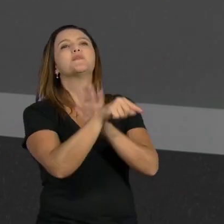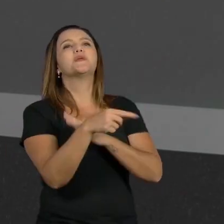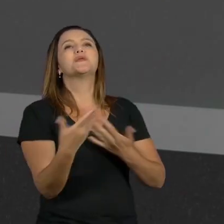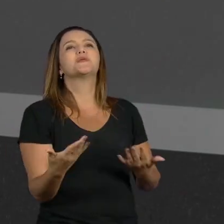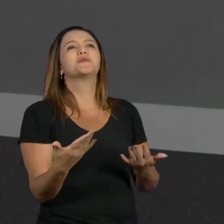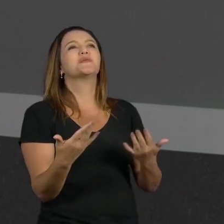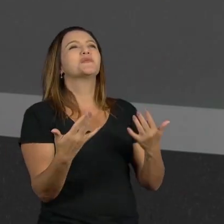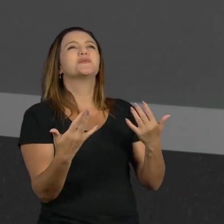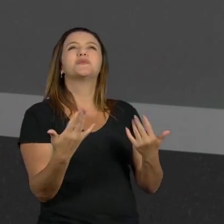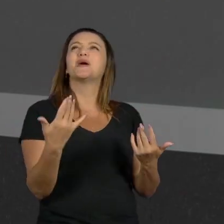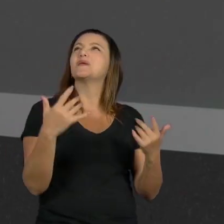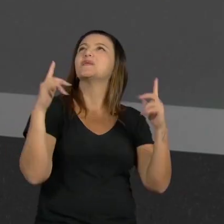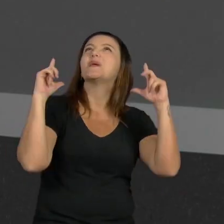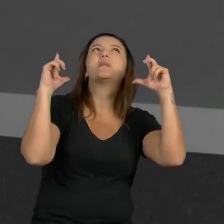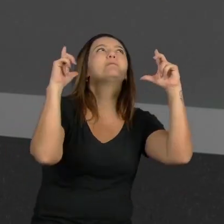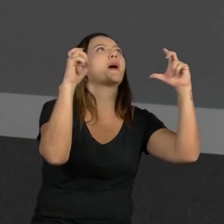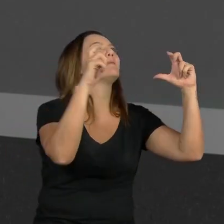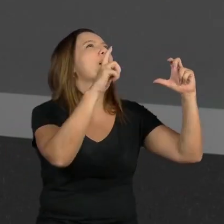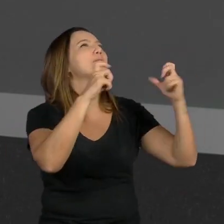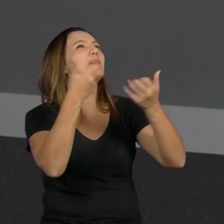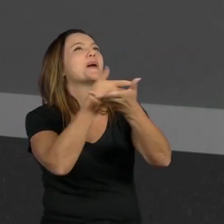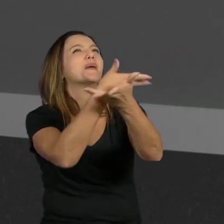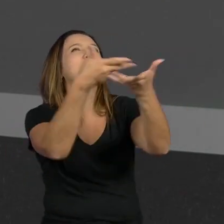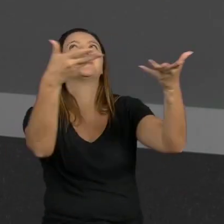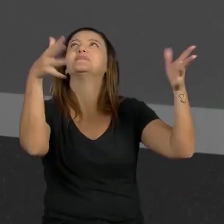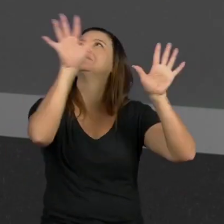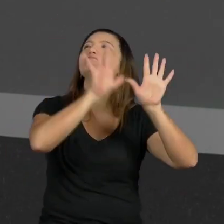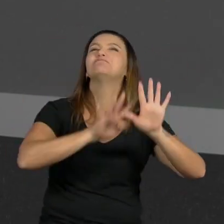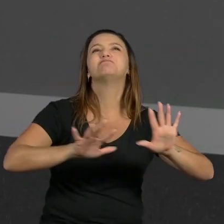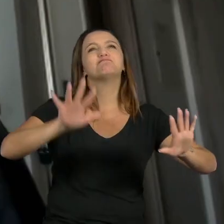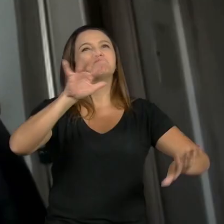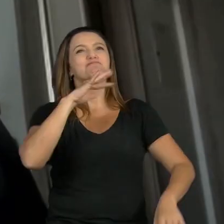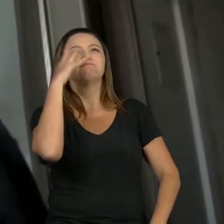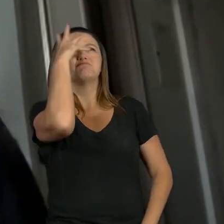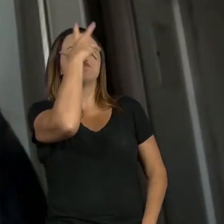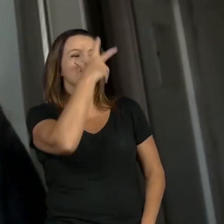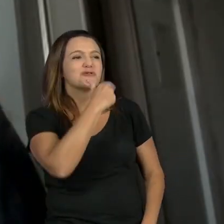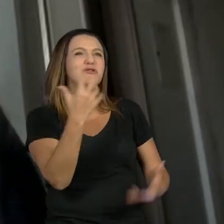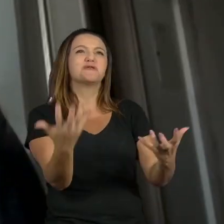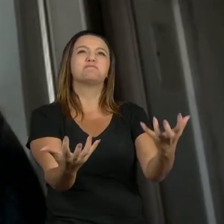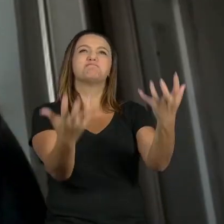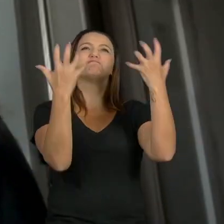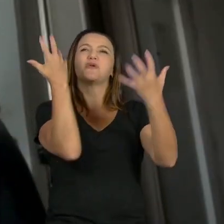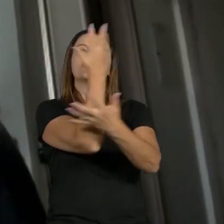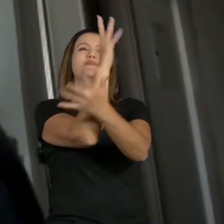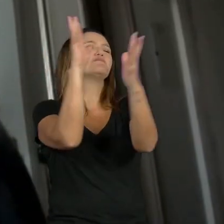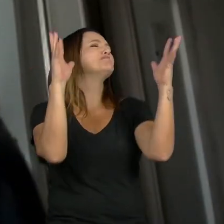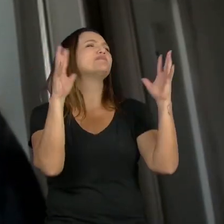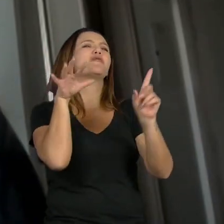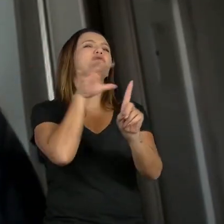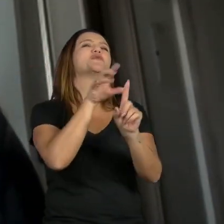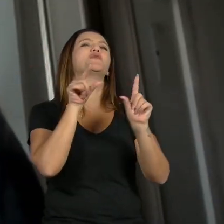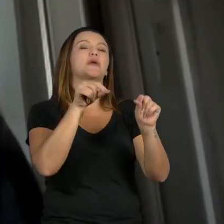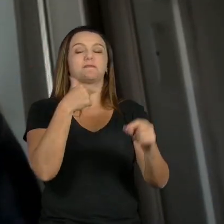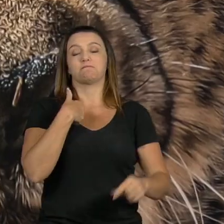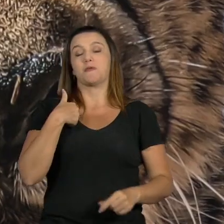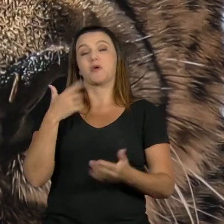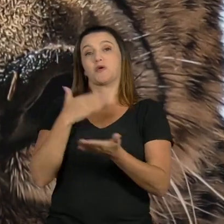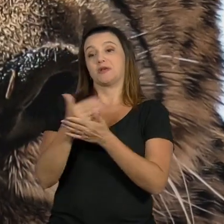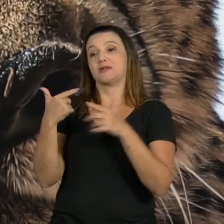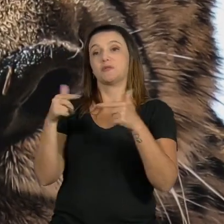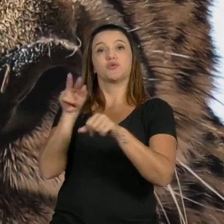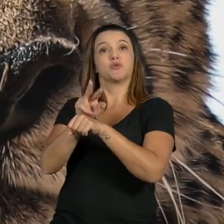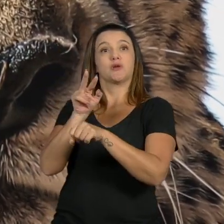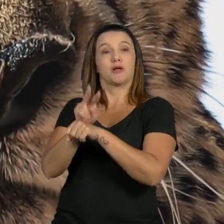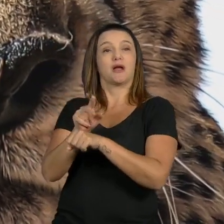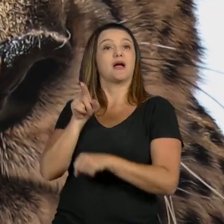belas imagens de natureza são capazes de causar nas pessoas? Quando eu comecei a trabalhar com conservação de fauna, lá na